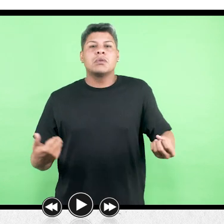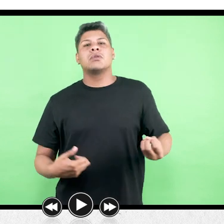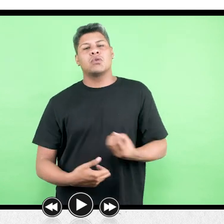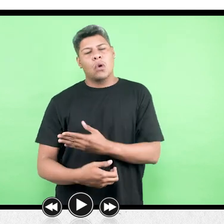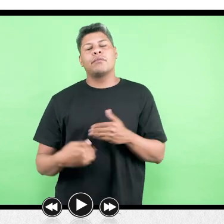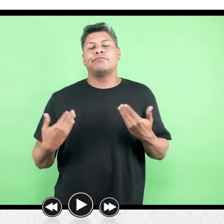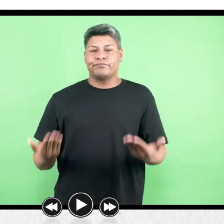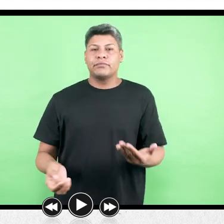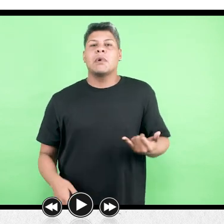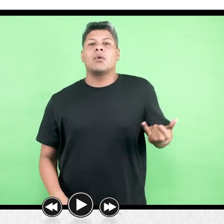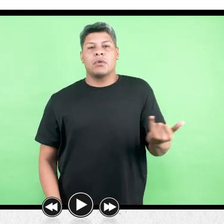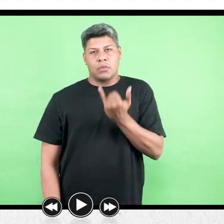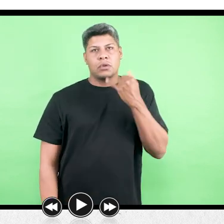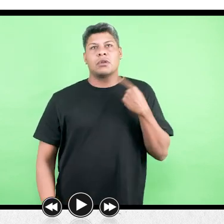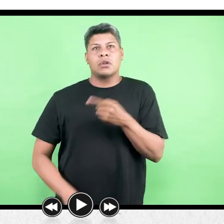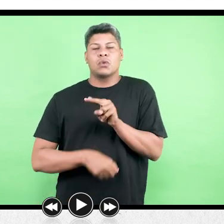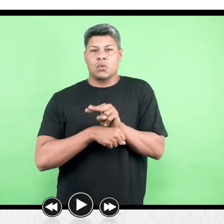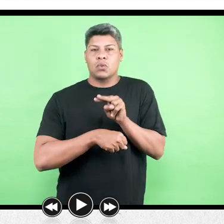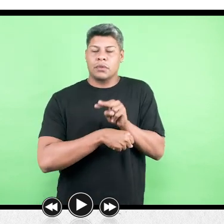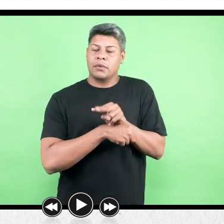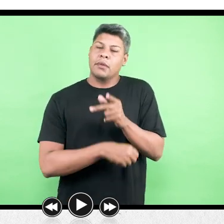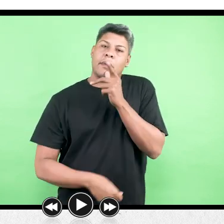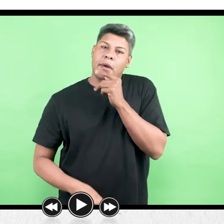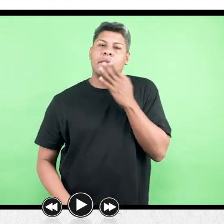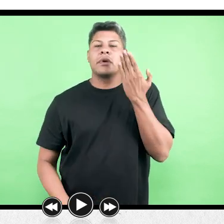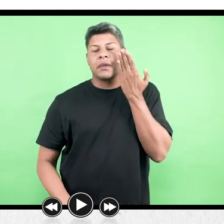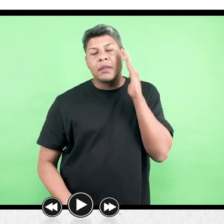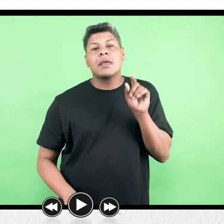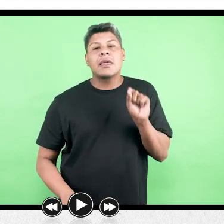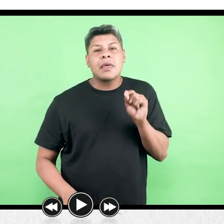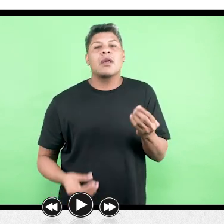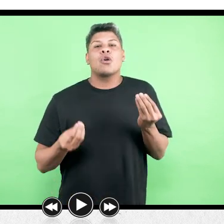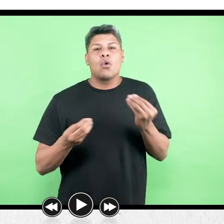tão importante a gente cuidar das nossas águas e entender quem e